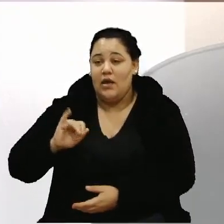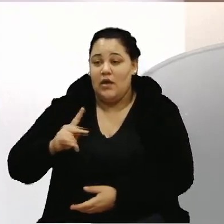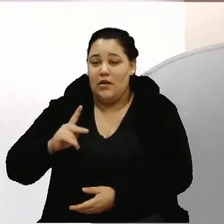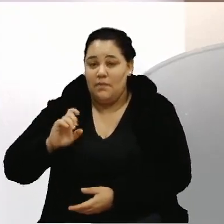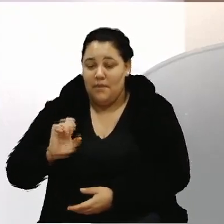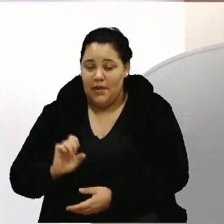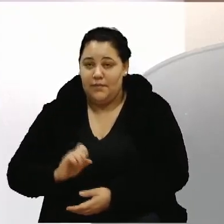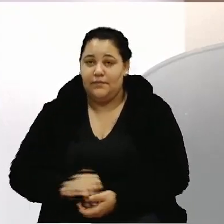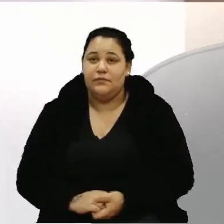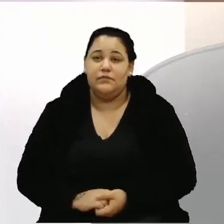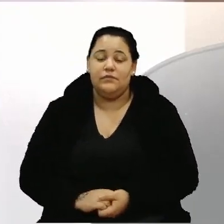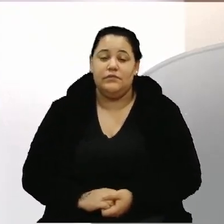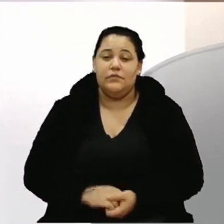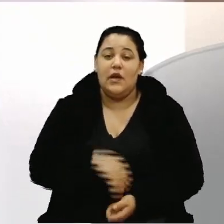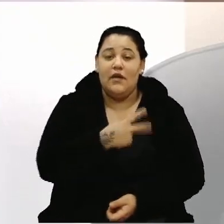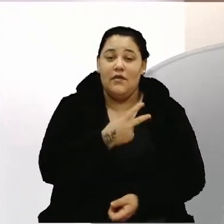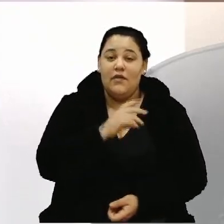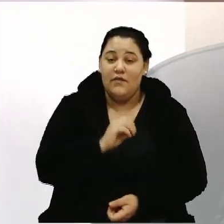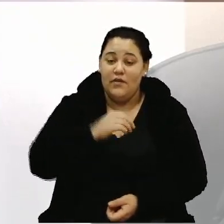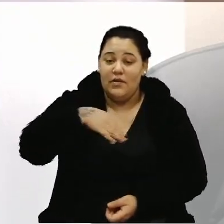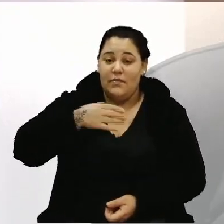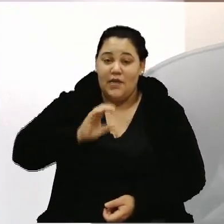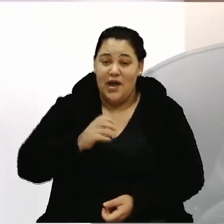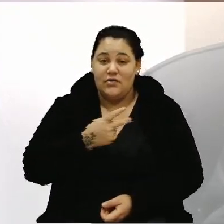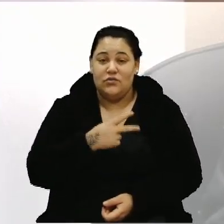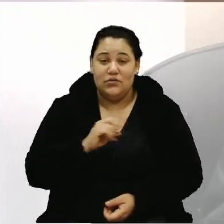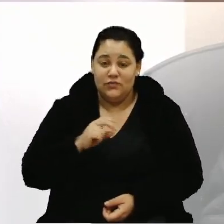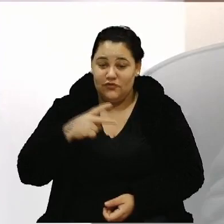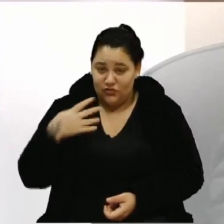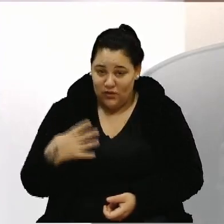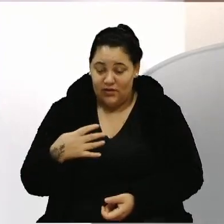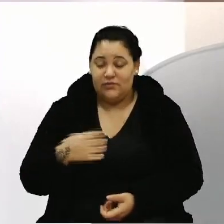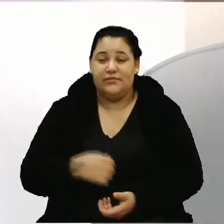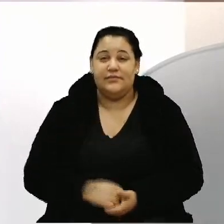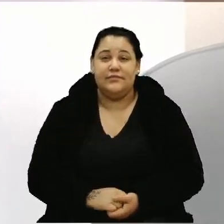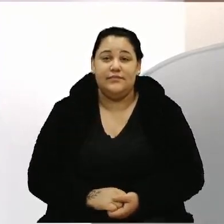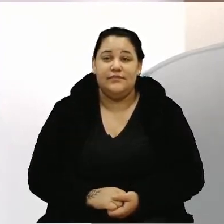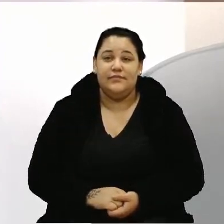20 de março de 2024.